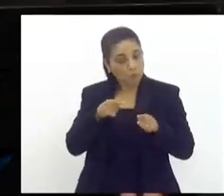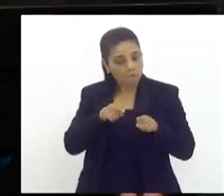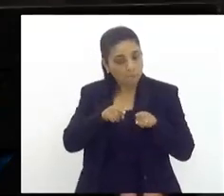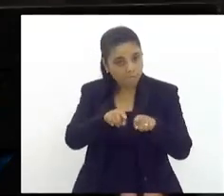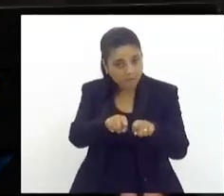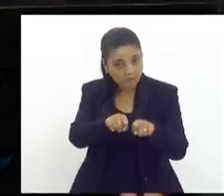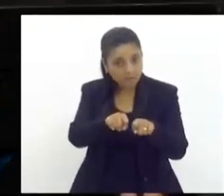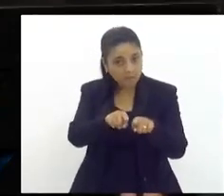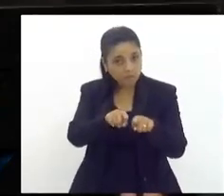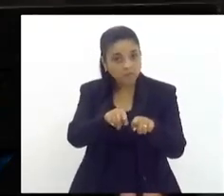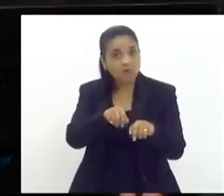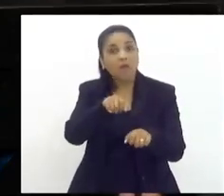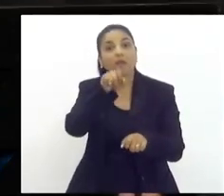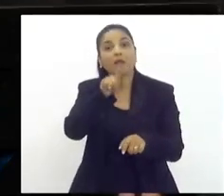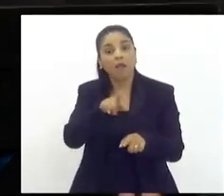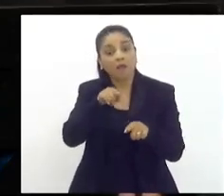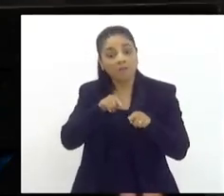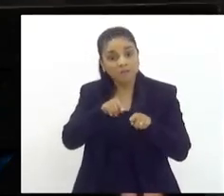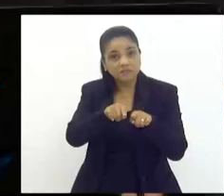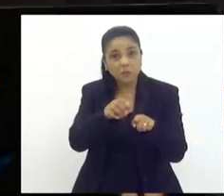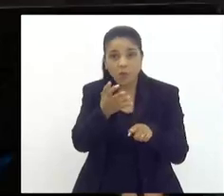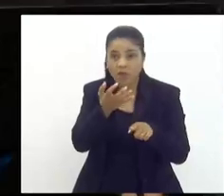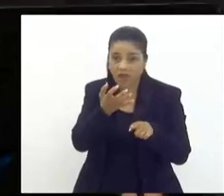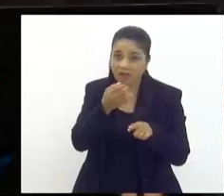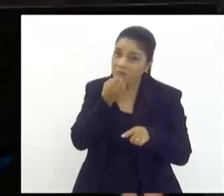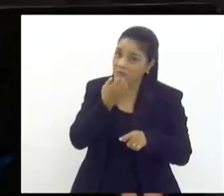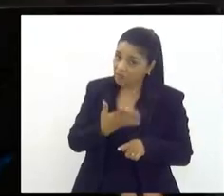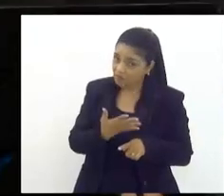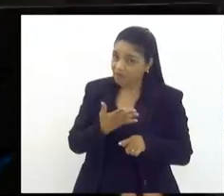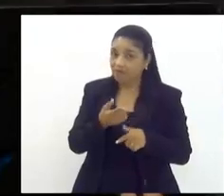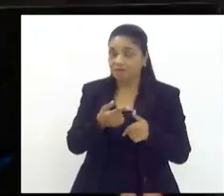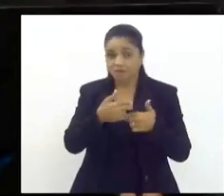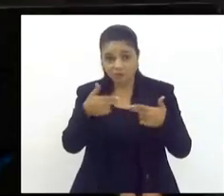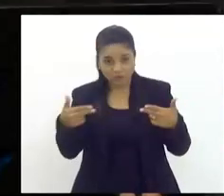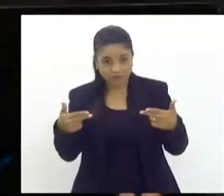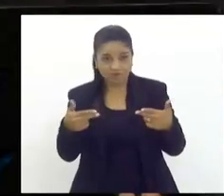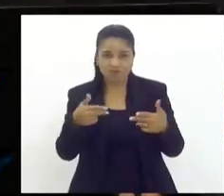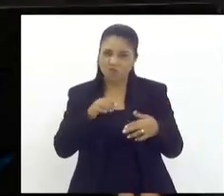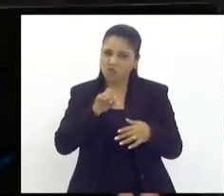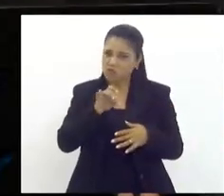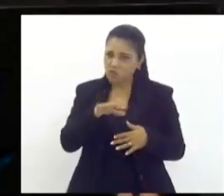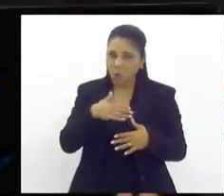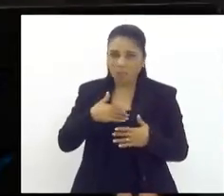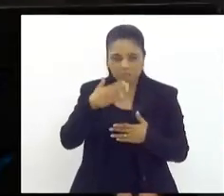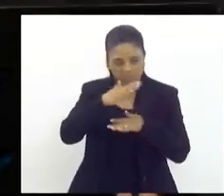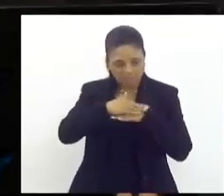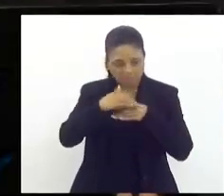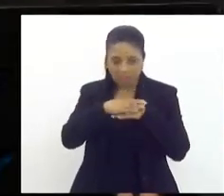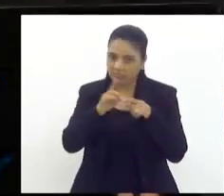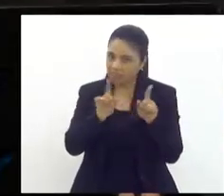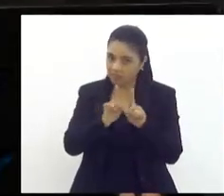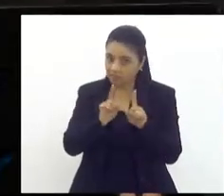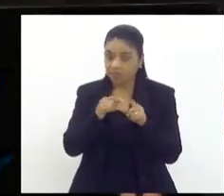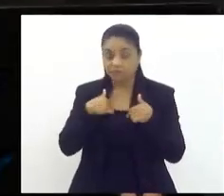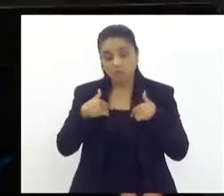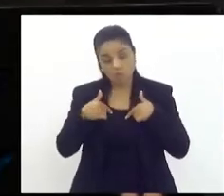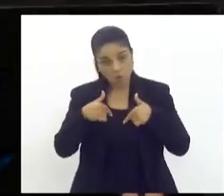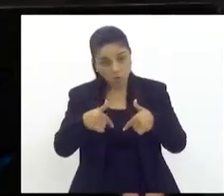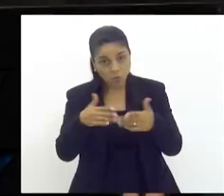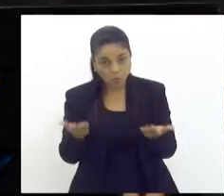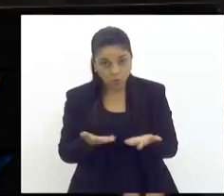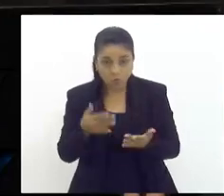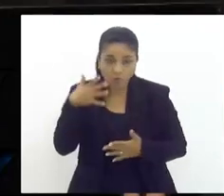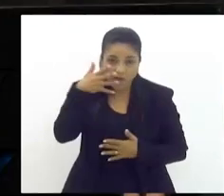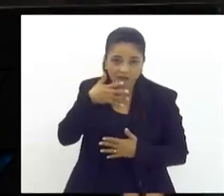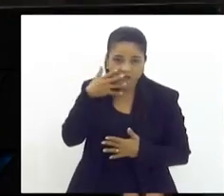quem é parceiro que é o bem e quem quer o bem não apenas passa a mão na sua cabeça então a gente tá aqui falando